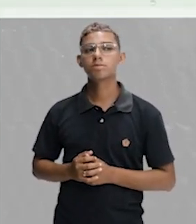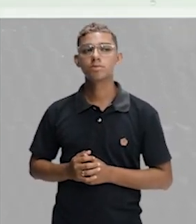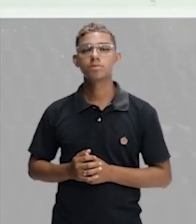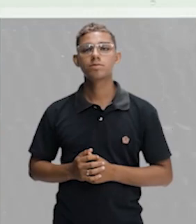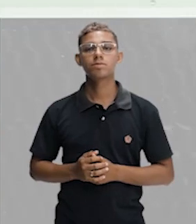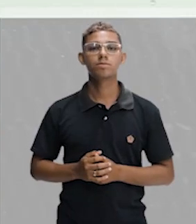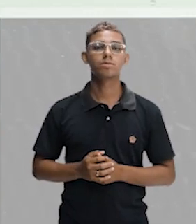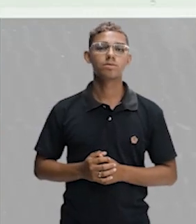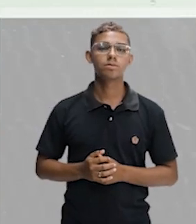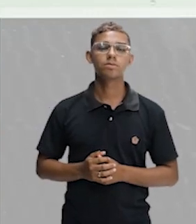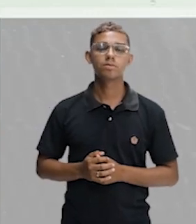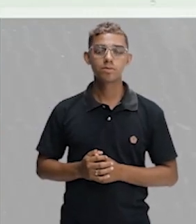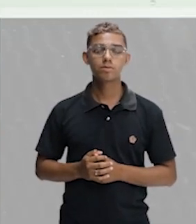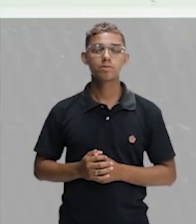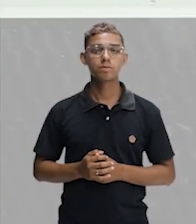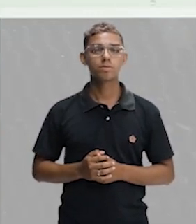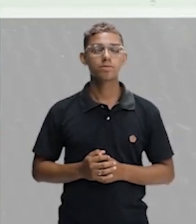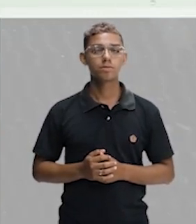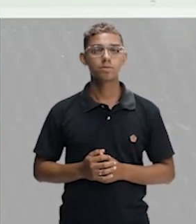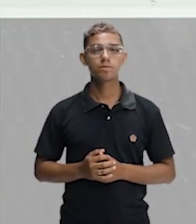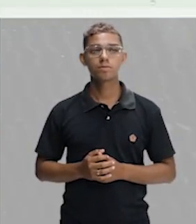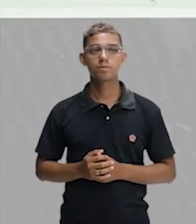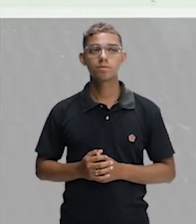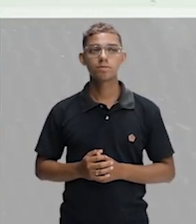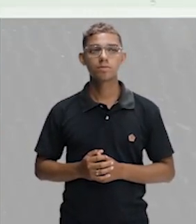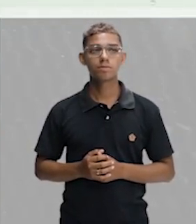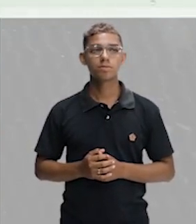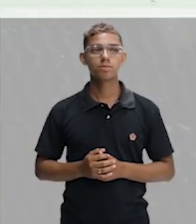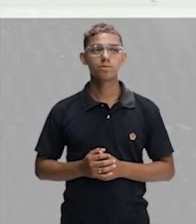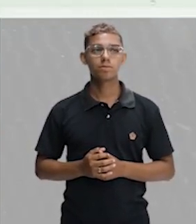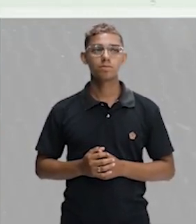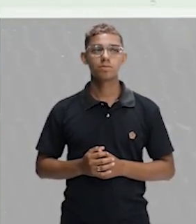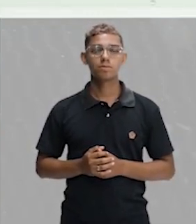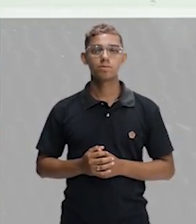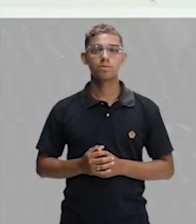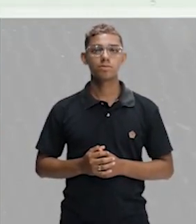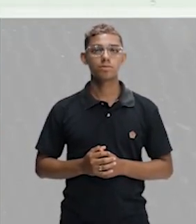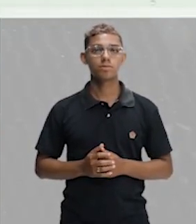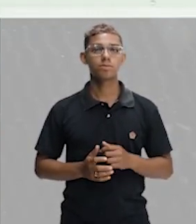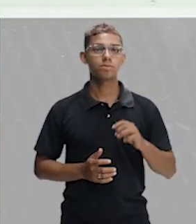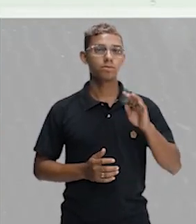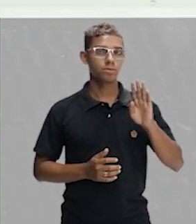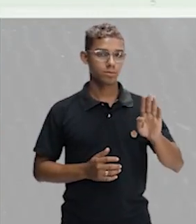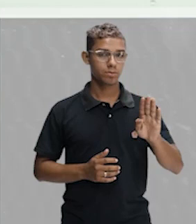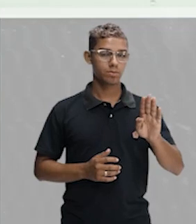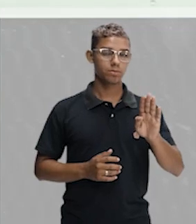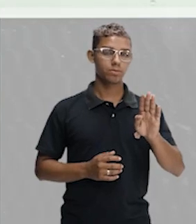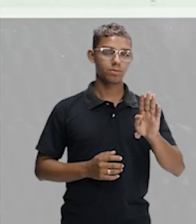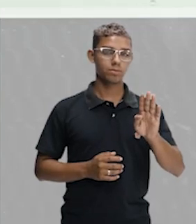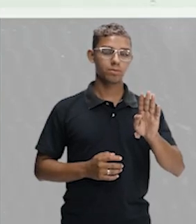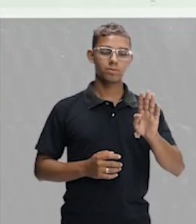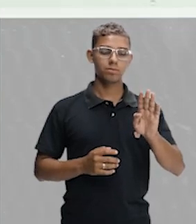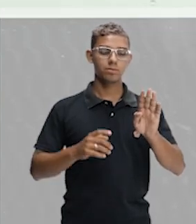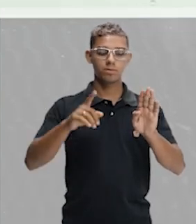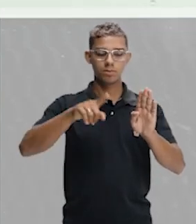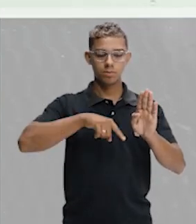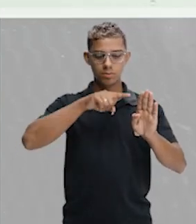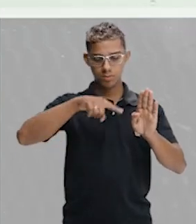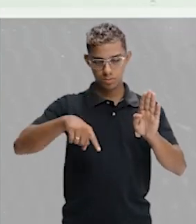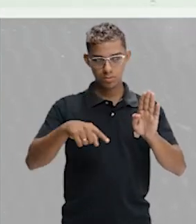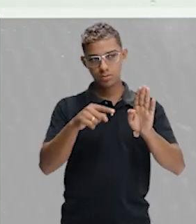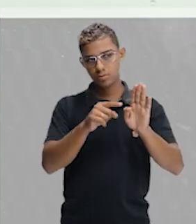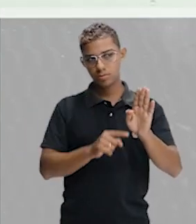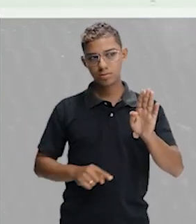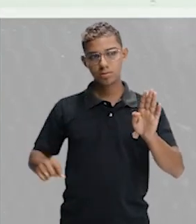dois elementos para lá com sinal trocado Tá ora esse B que está multiplicando eu posso passar para lá dividindo então Y